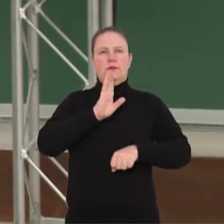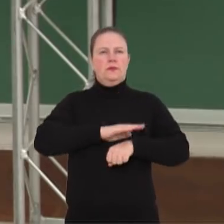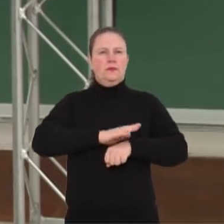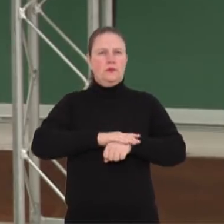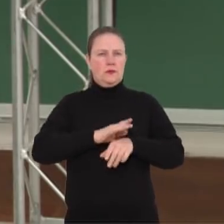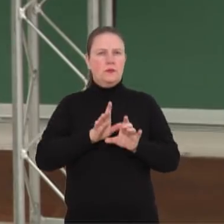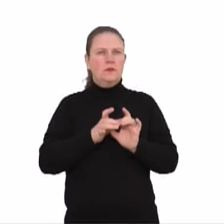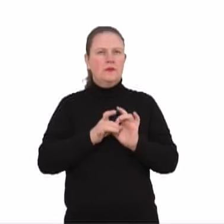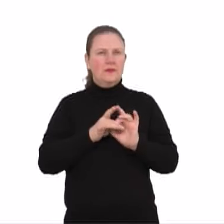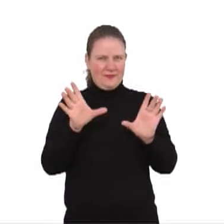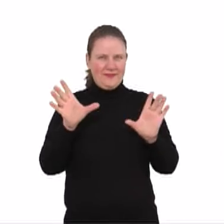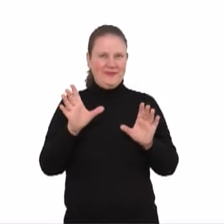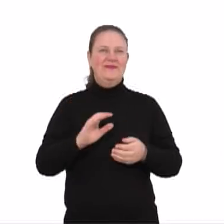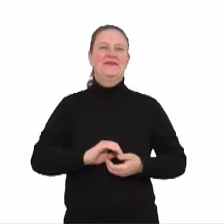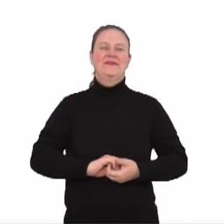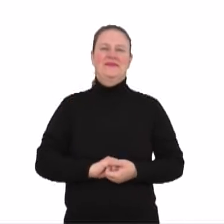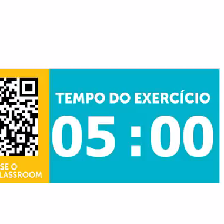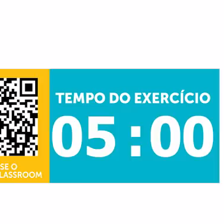fazer isso.